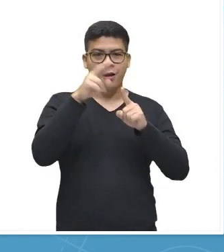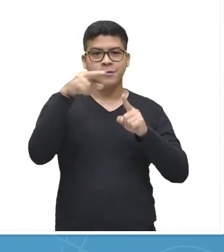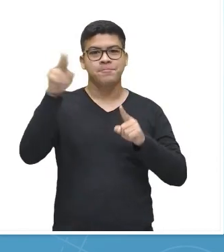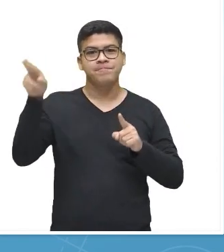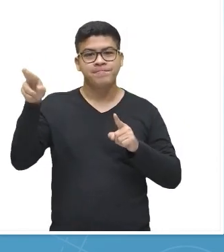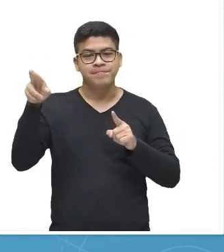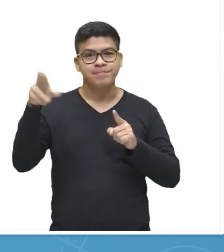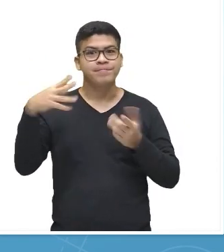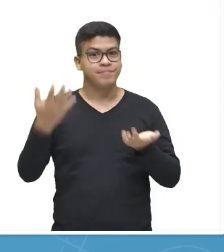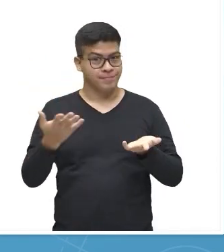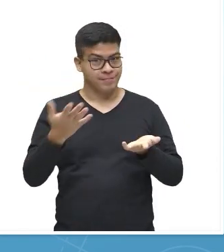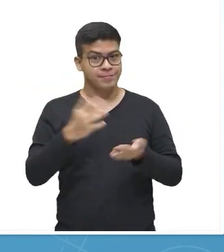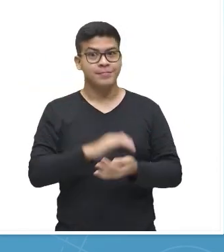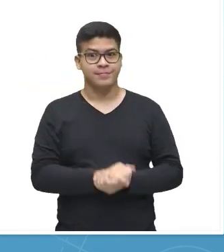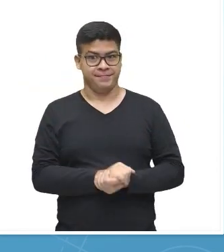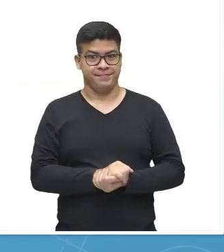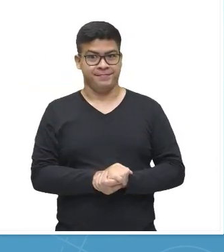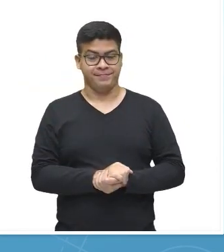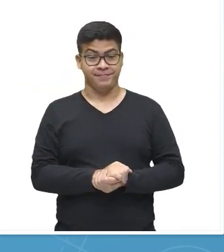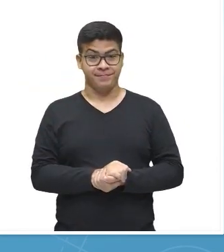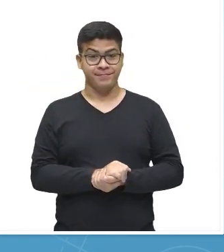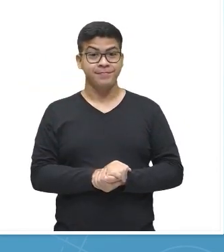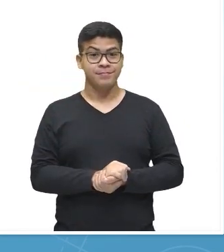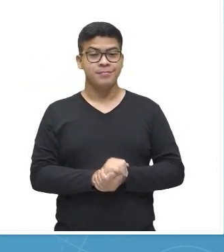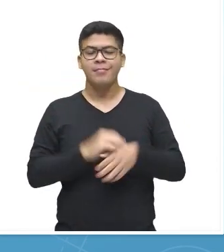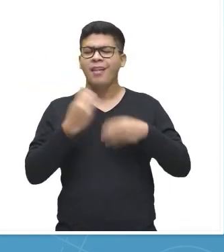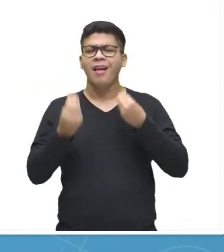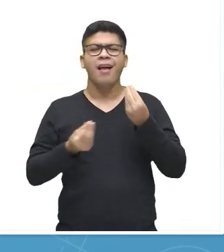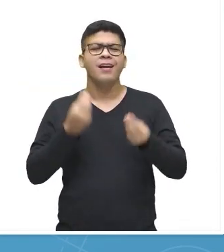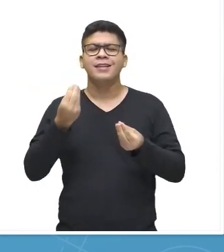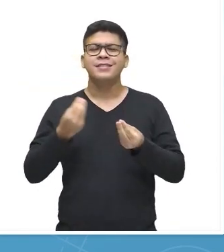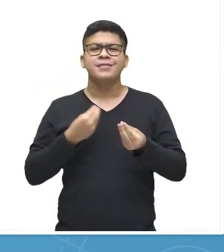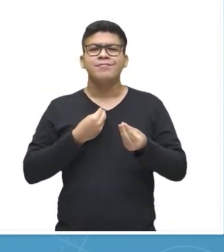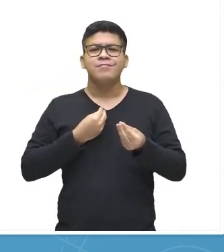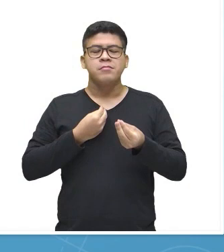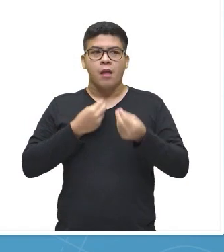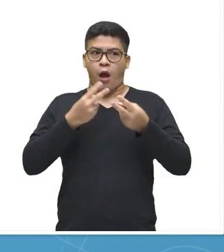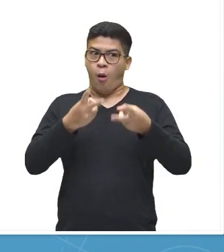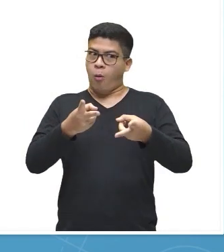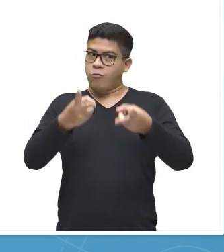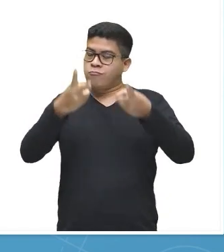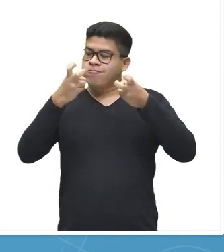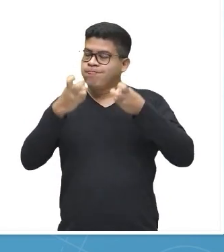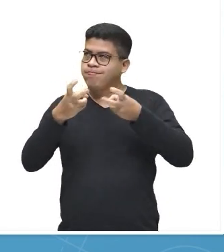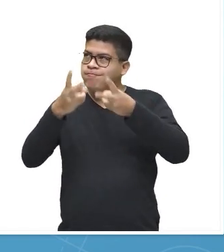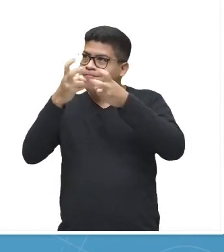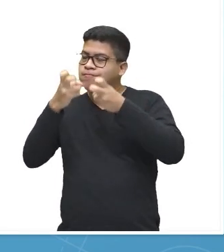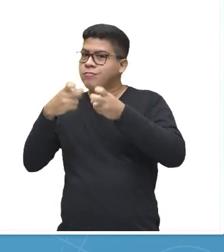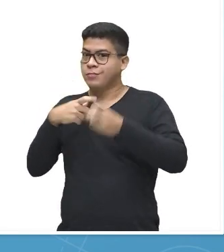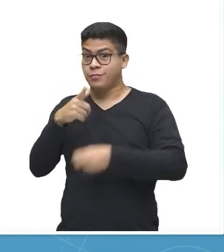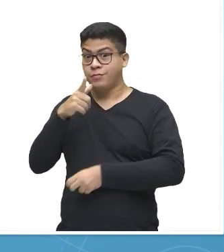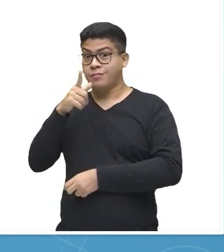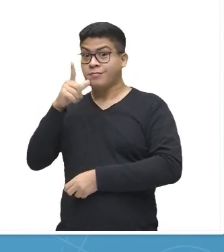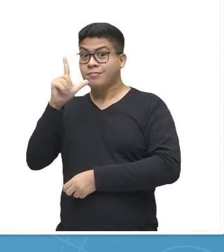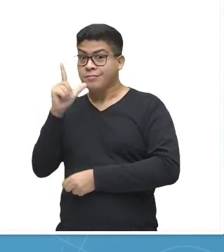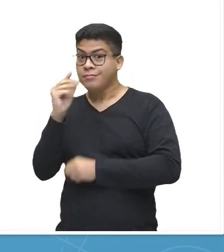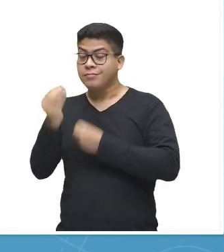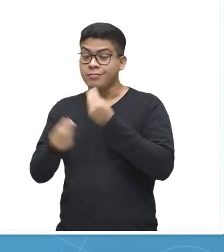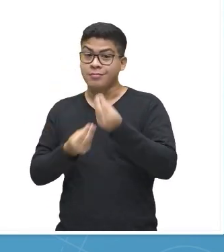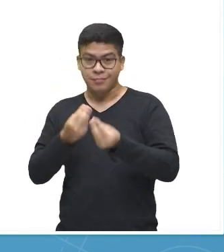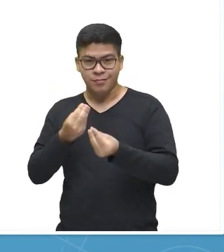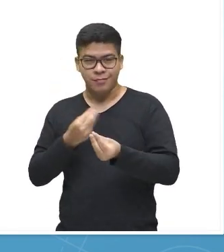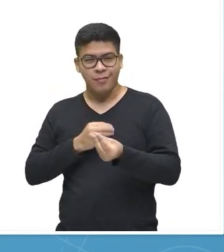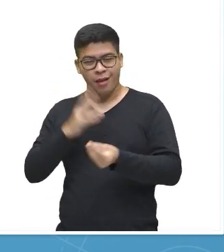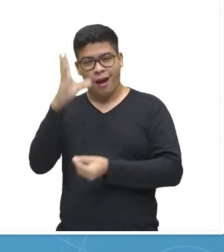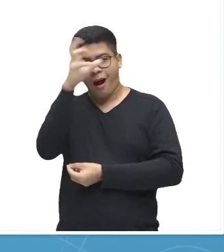religiosa. Vamos ver quem prestou bem atenção na atividade, no nosso